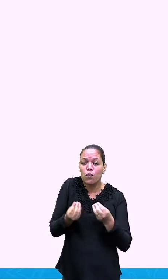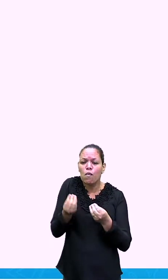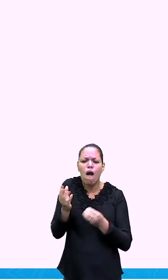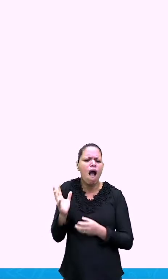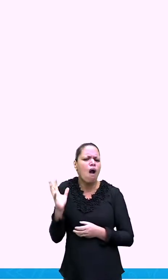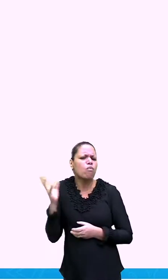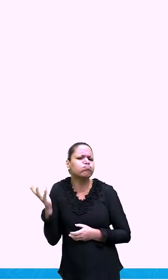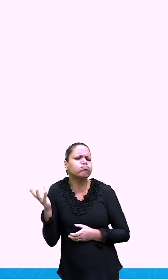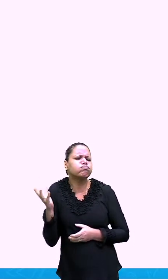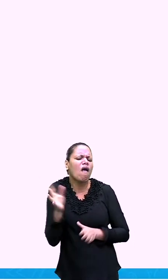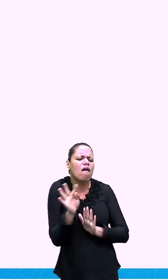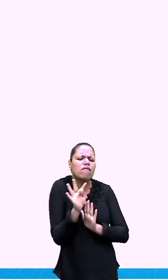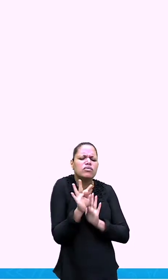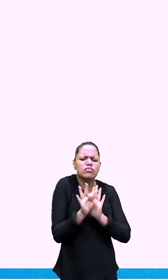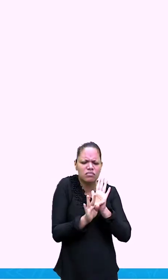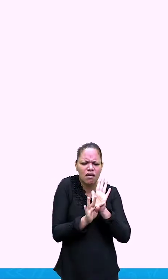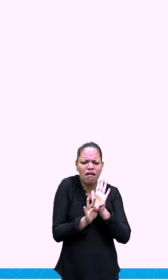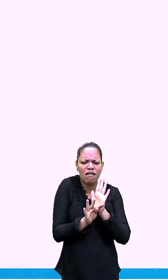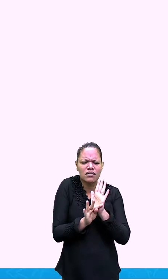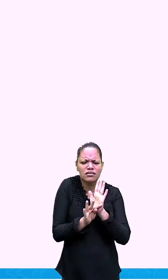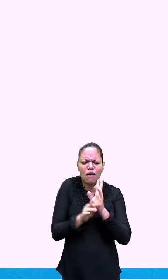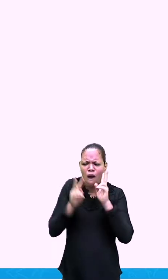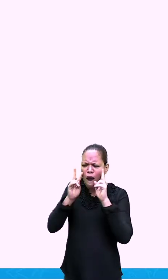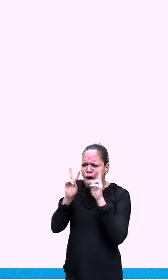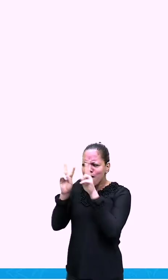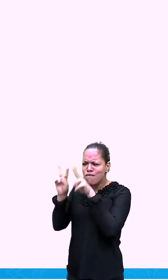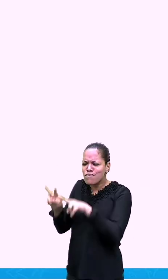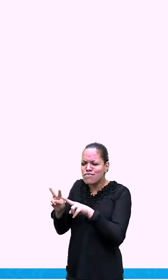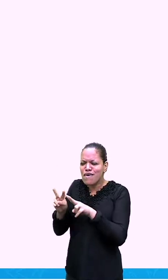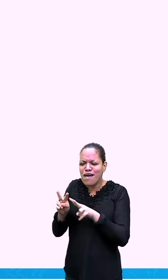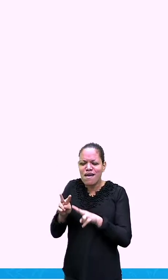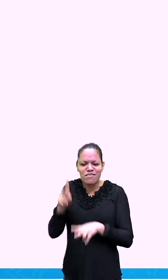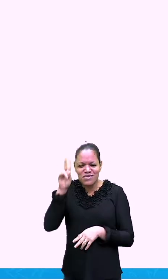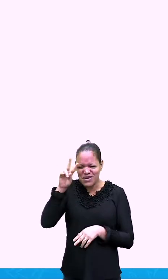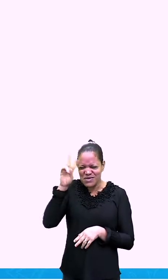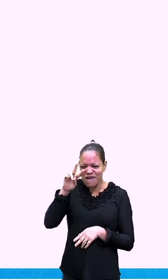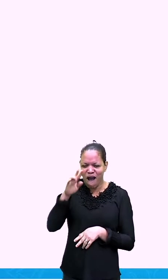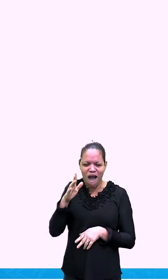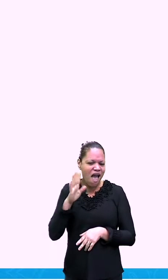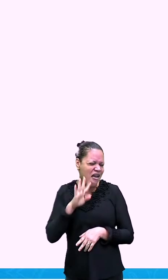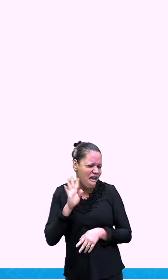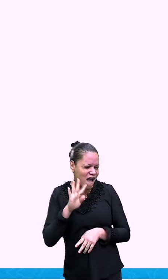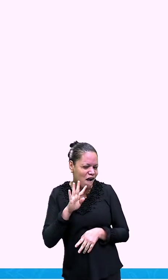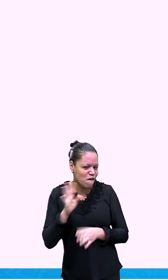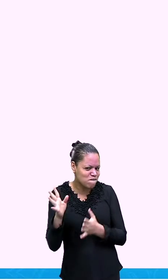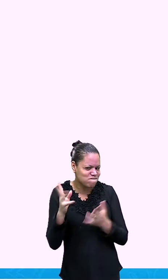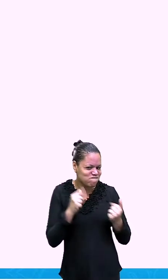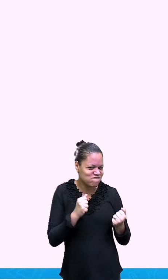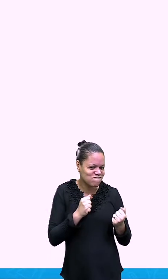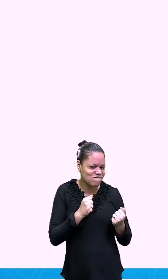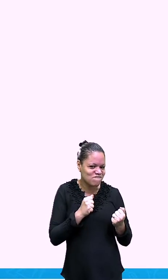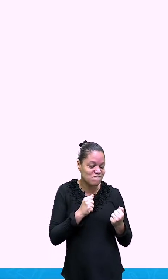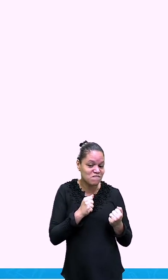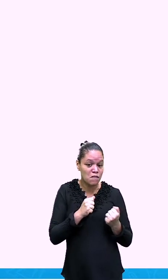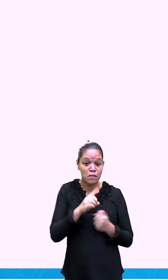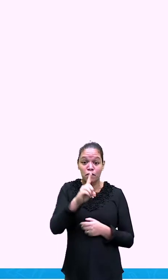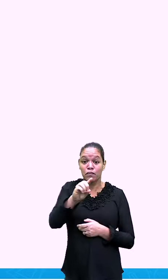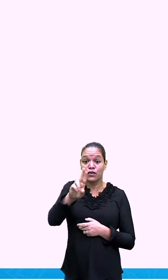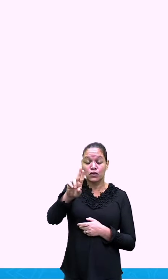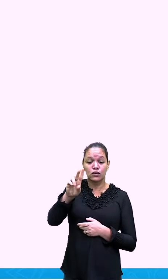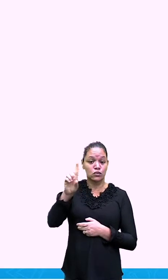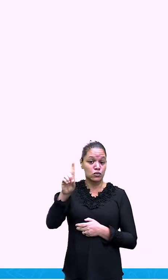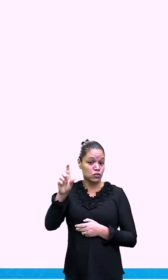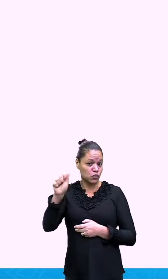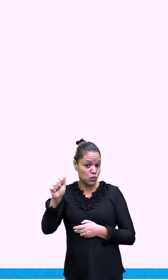um conto muito legal de uma menininha aqui que contou pra gente. Vem comigo. Duda e o